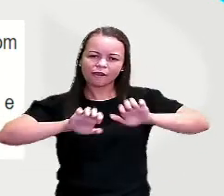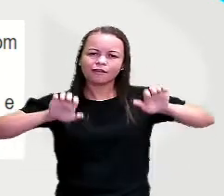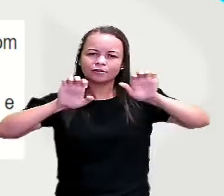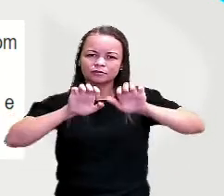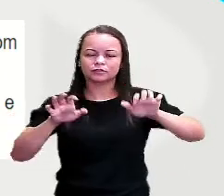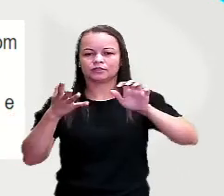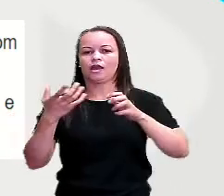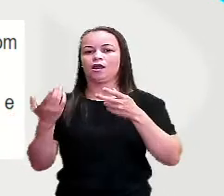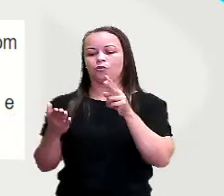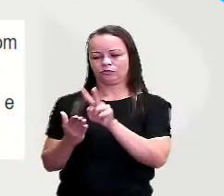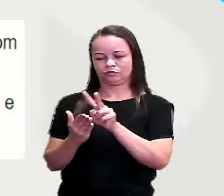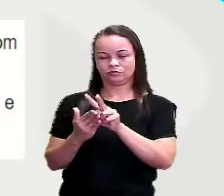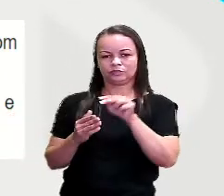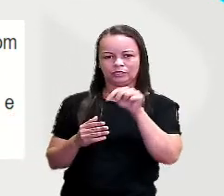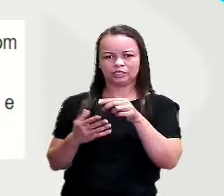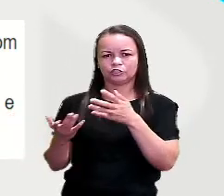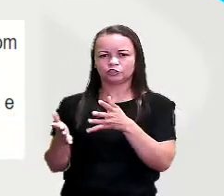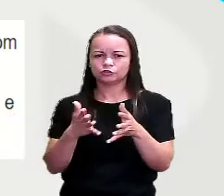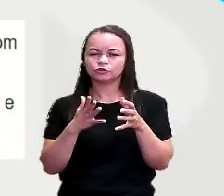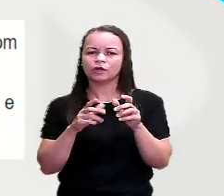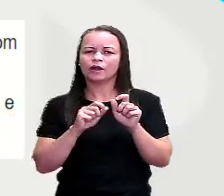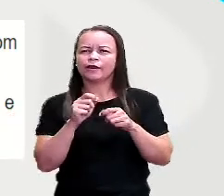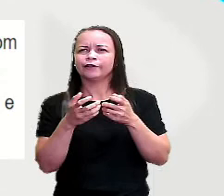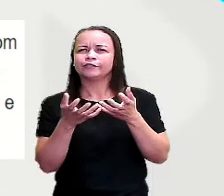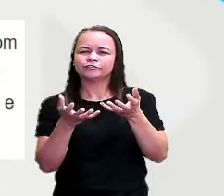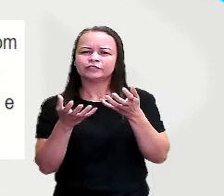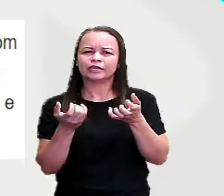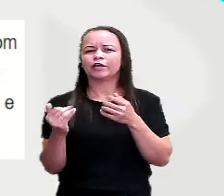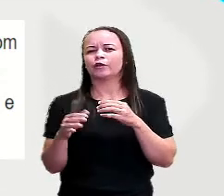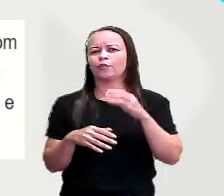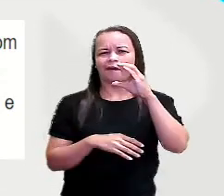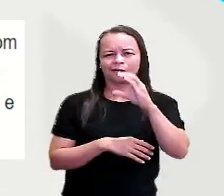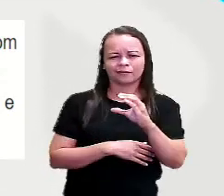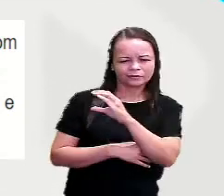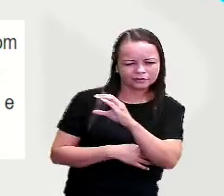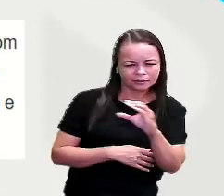Então, eles fizeram catequese, eles queriam que os índios